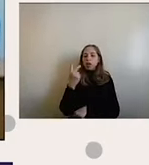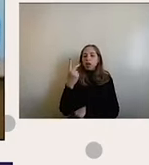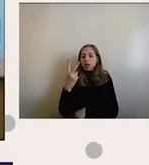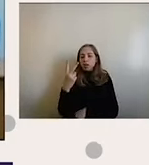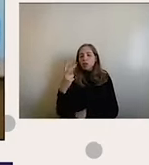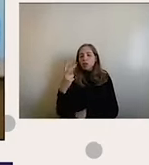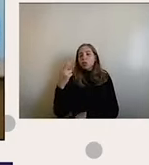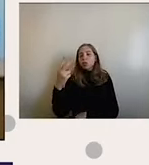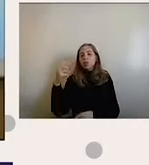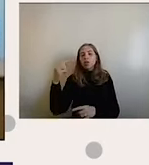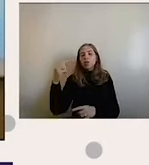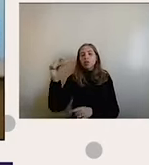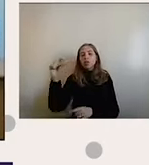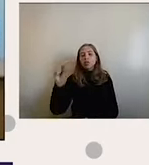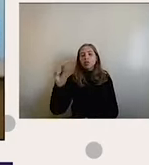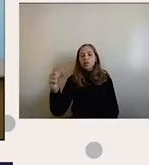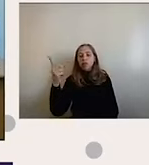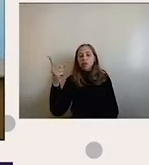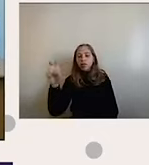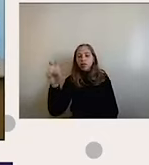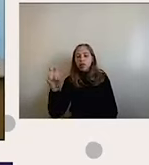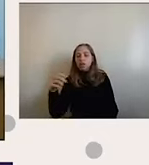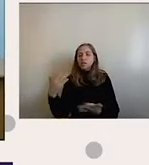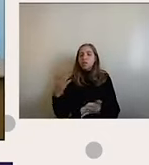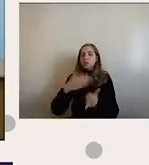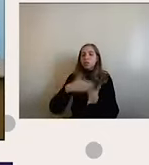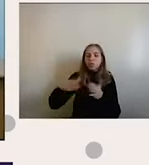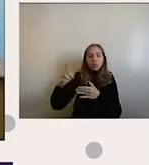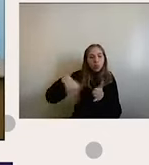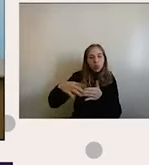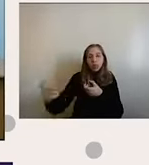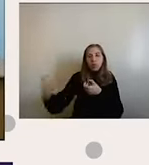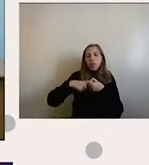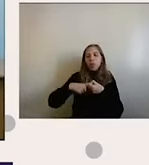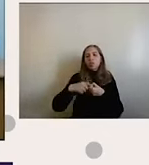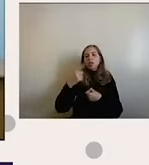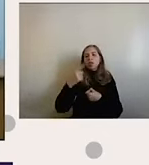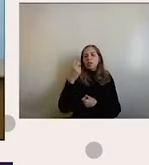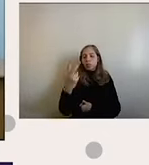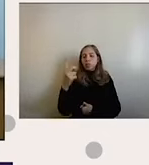Tá? Então, todos retornem aqui às 14h15. Muito obrigado.